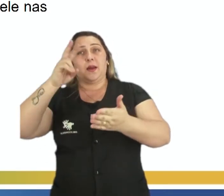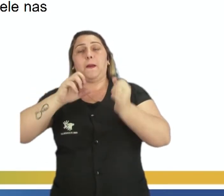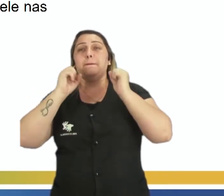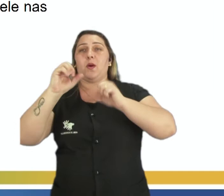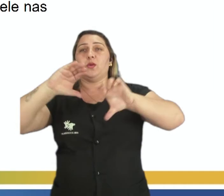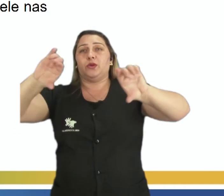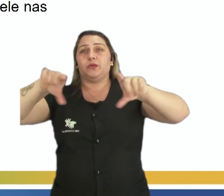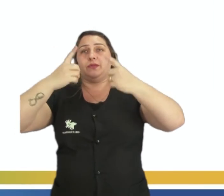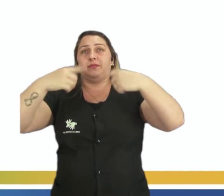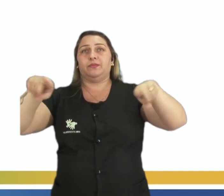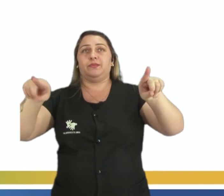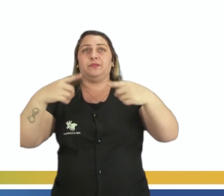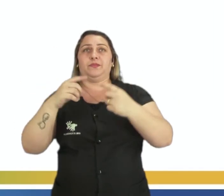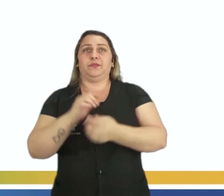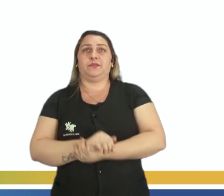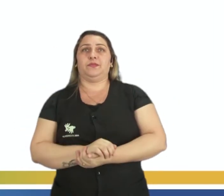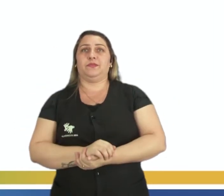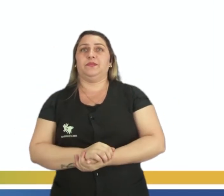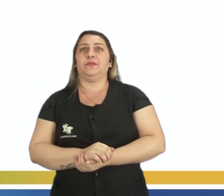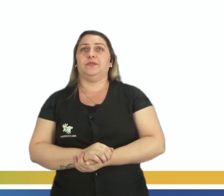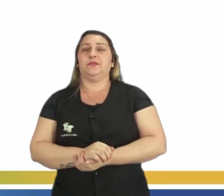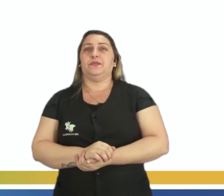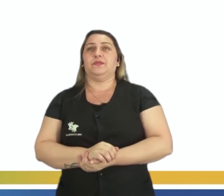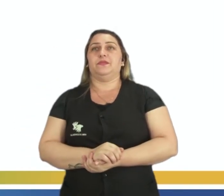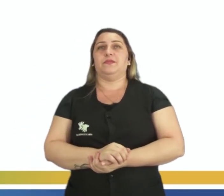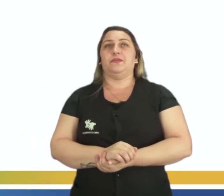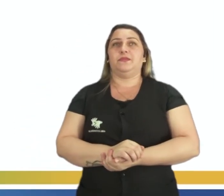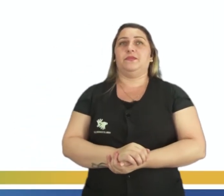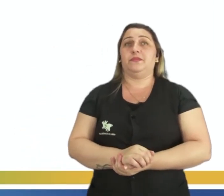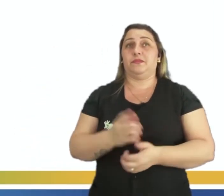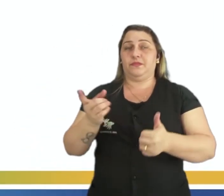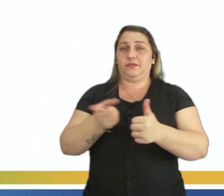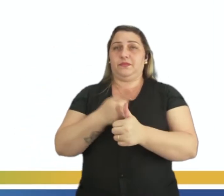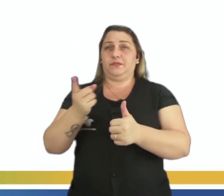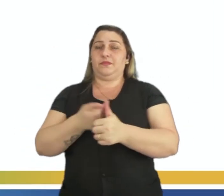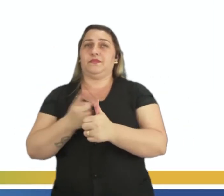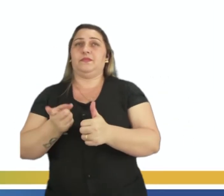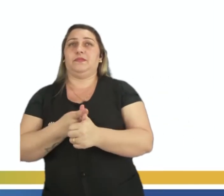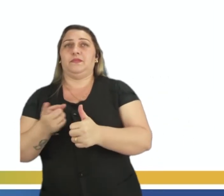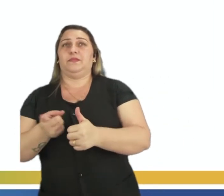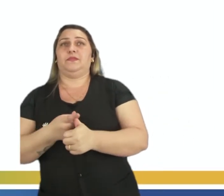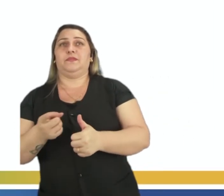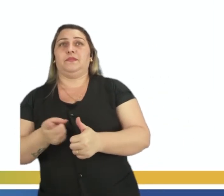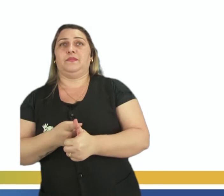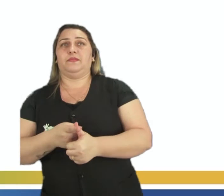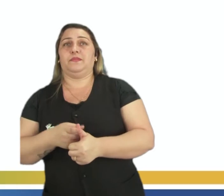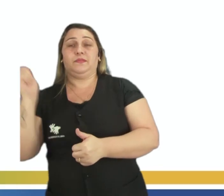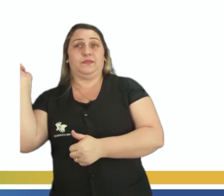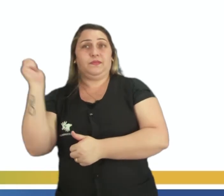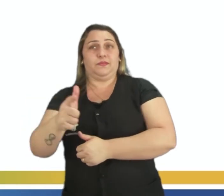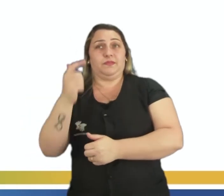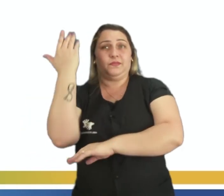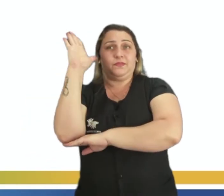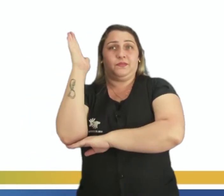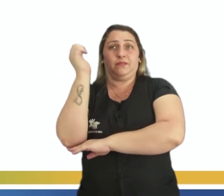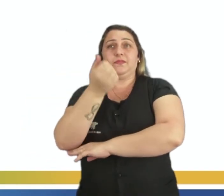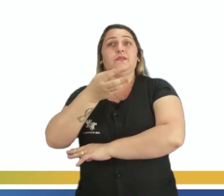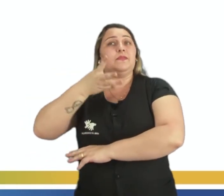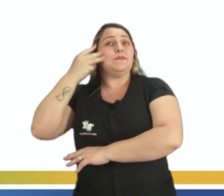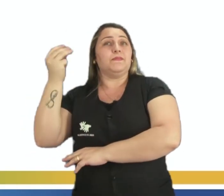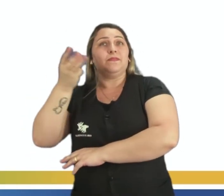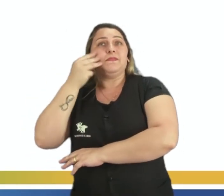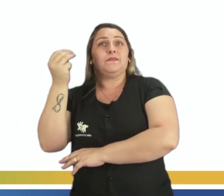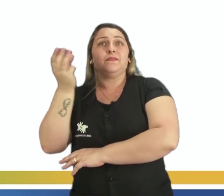você pode também cantar. Então vamos lá. Primeiro, exercitando, diz assim: não atire o pau no